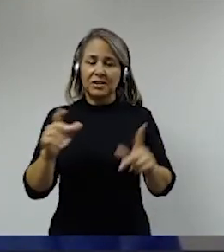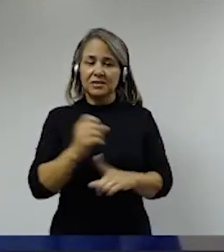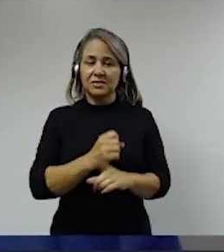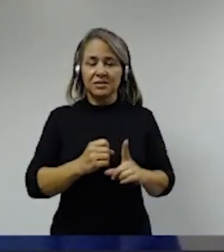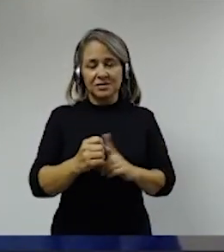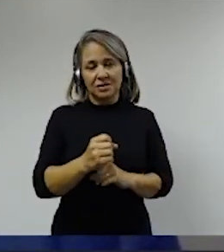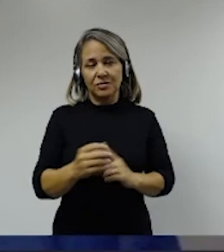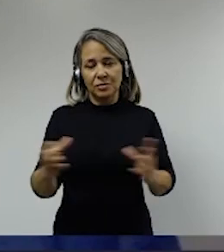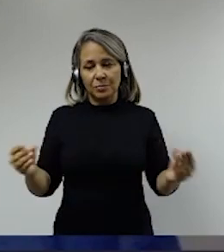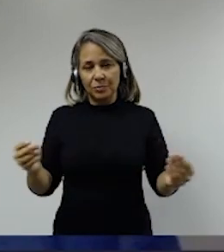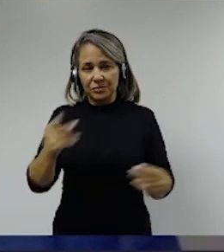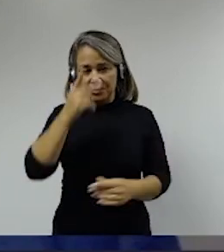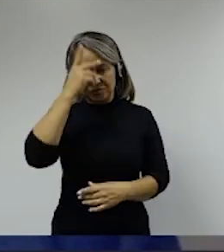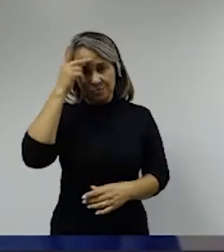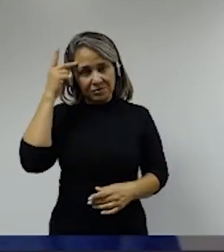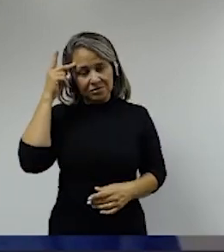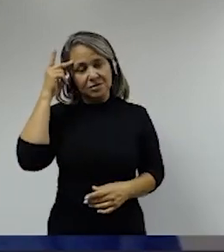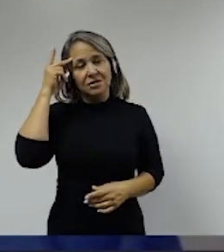houve também